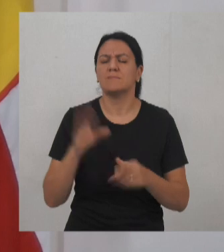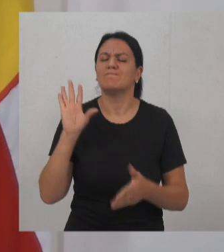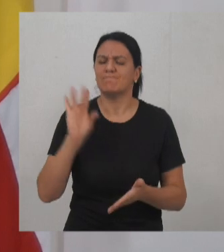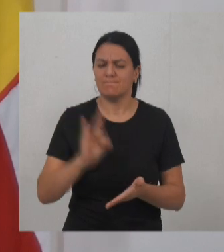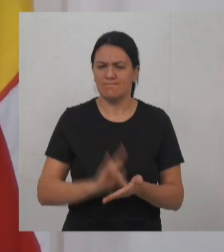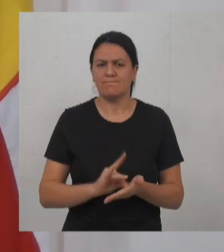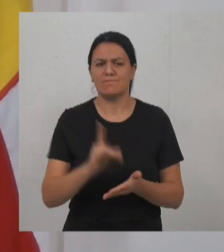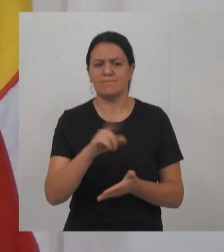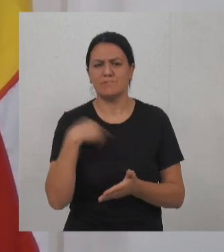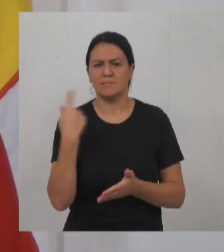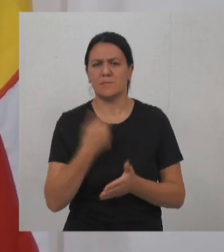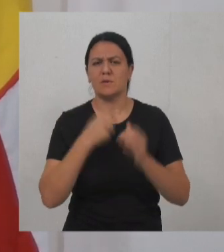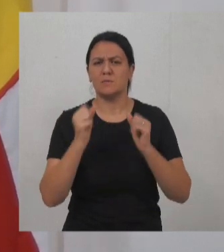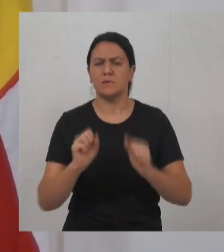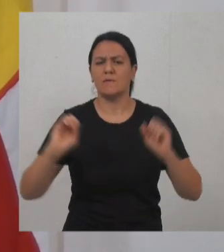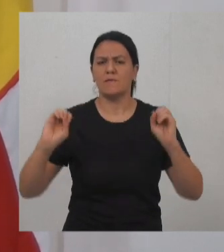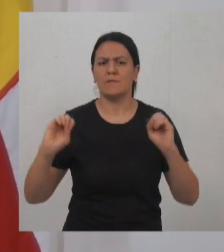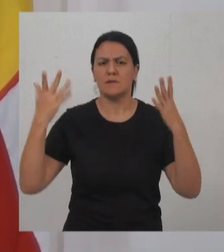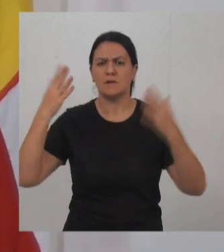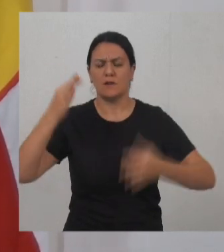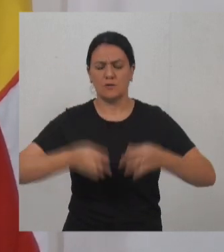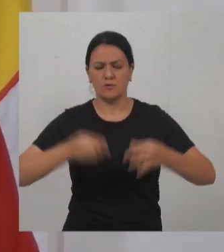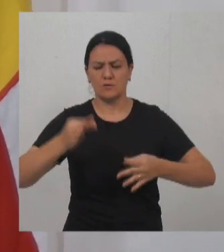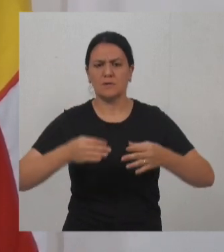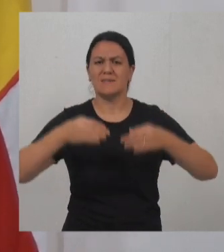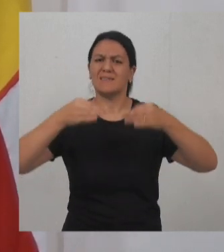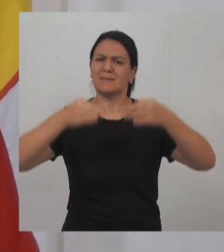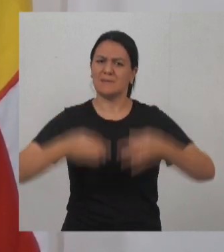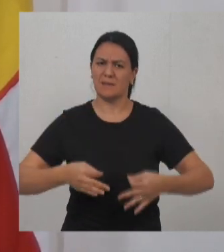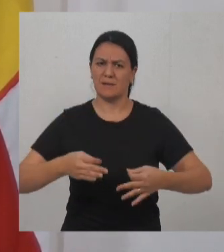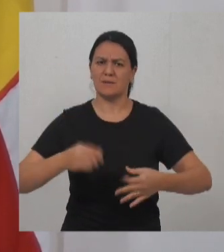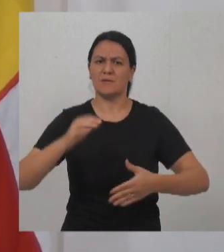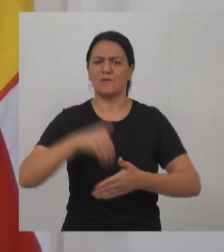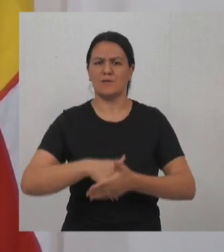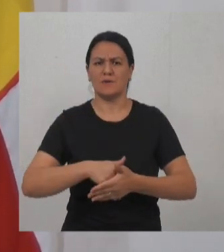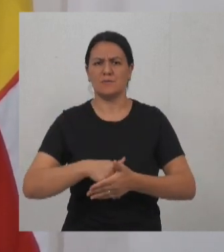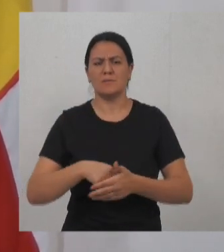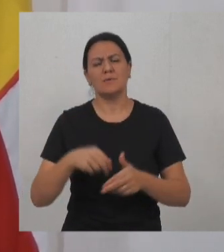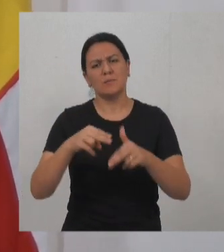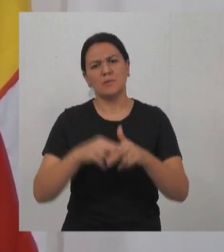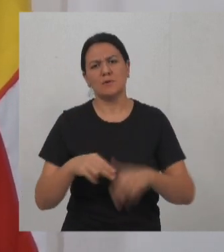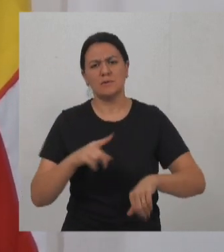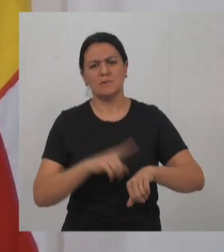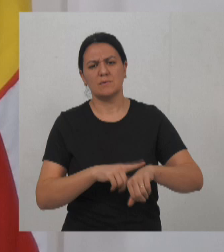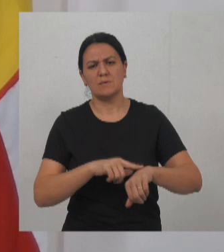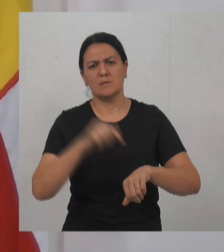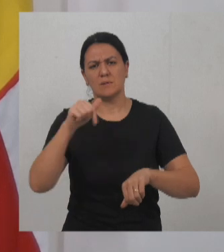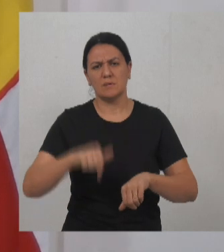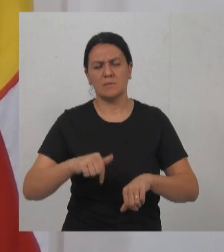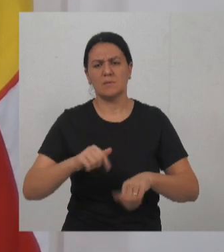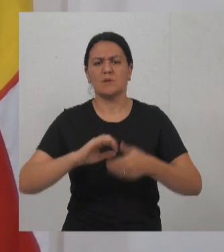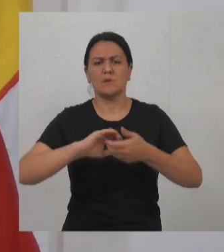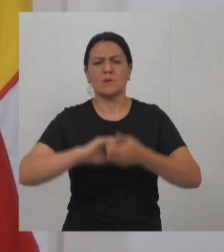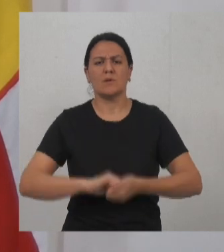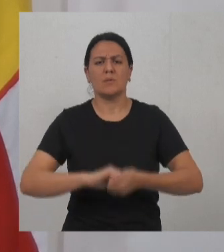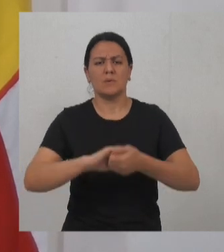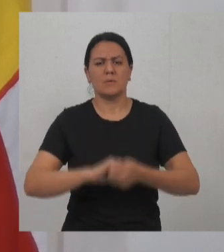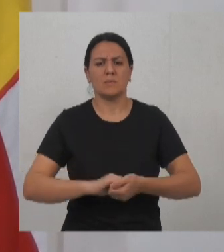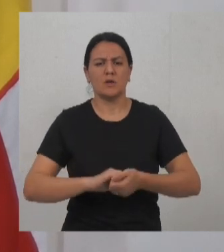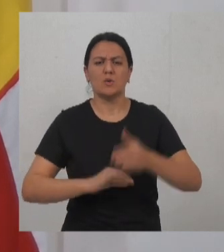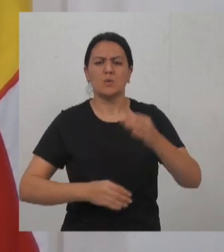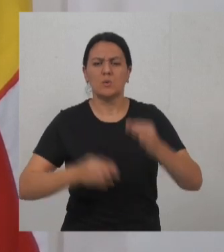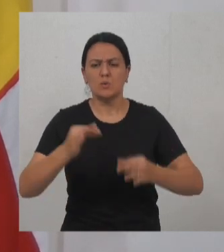possamos celebrar uma eleição justa e transparente. Portanto, é neste momento que cumprimento os